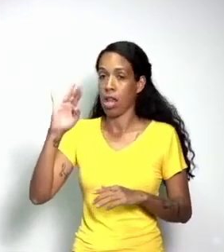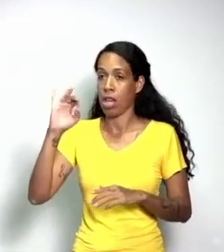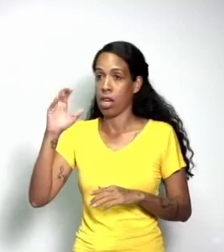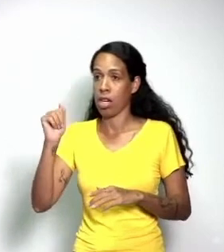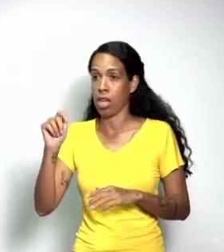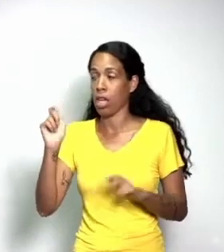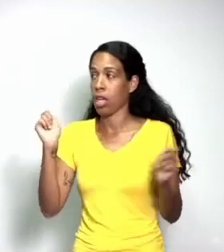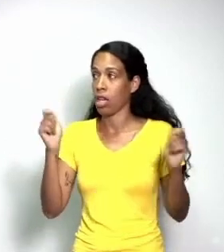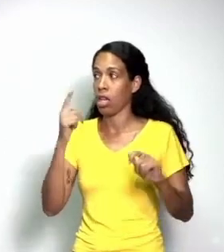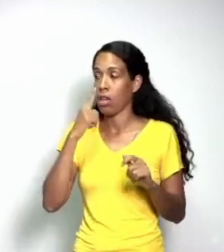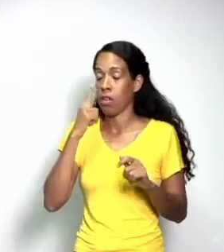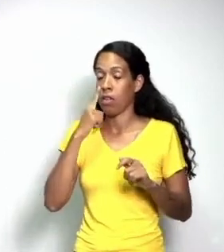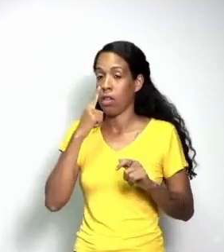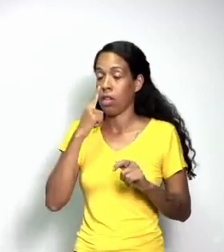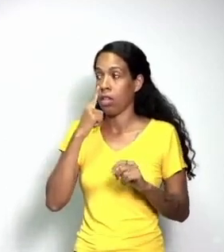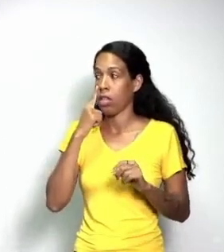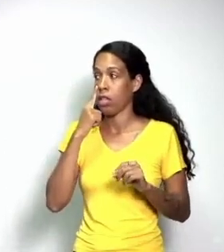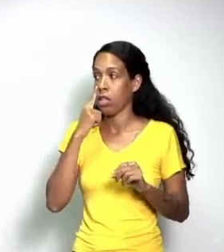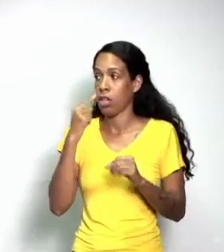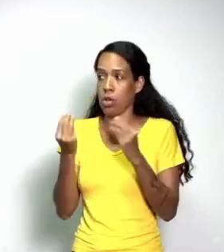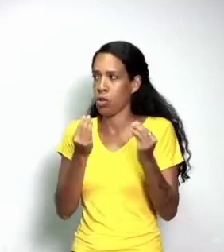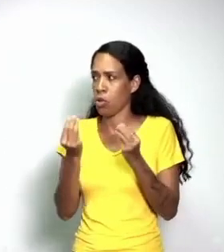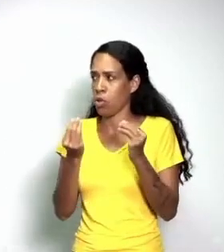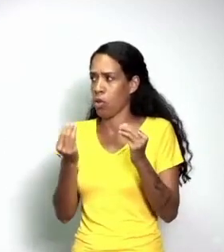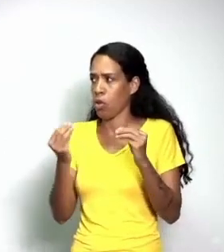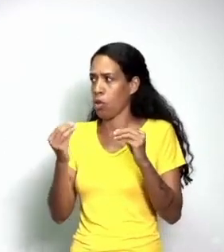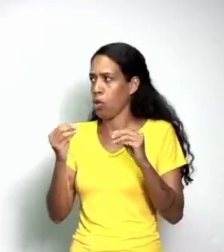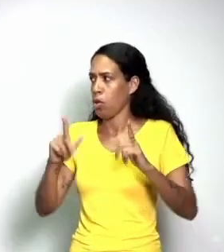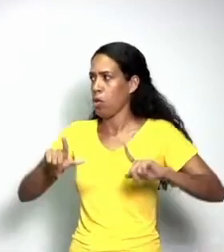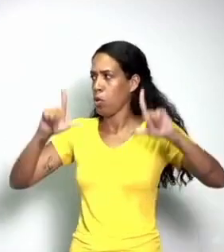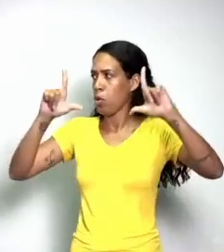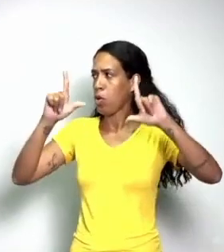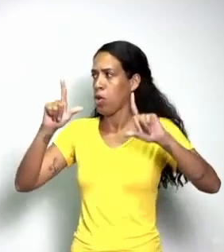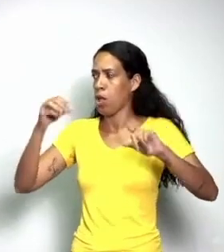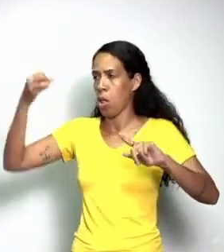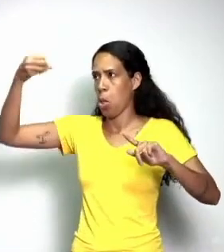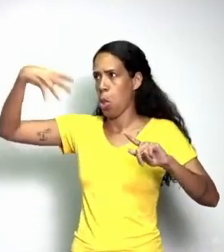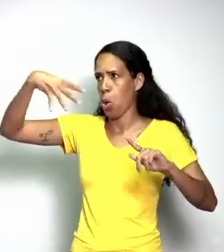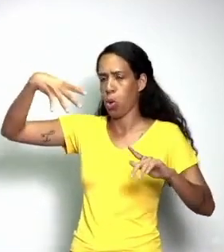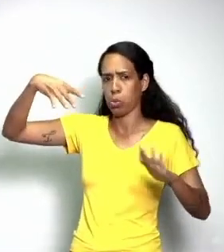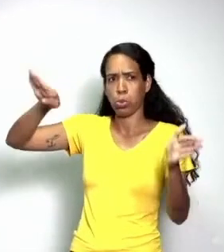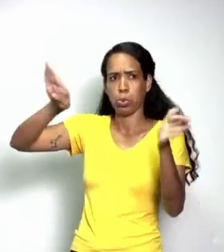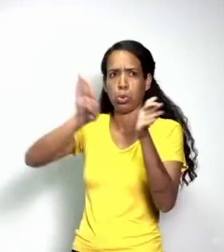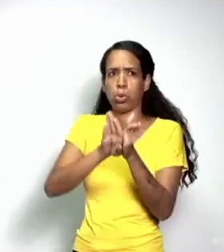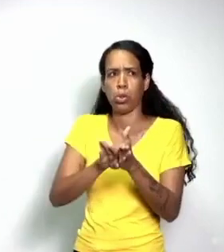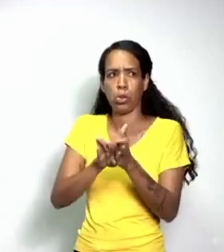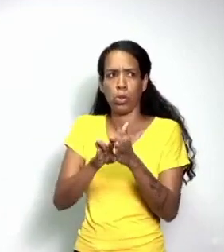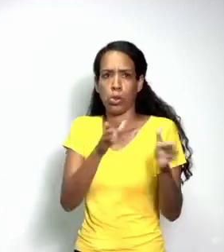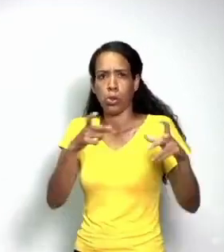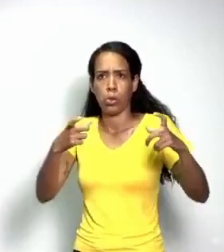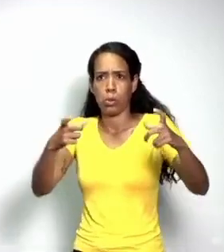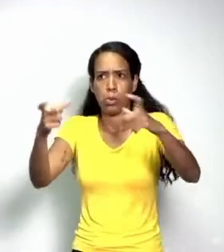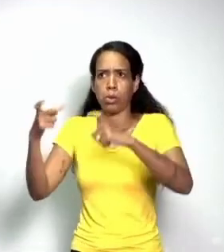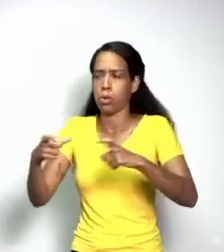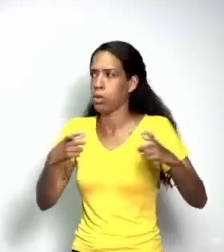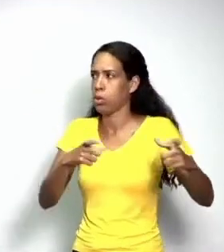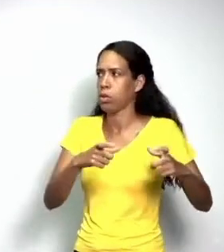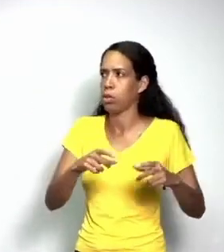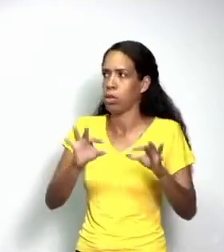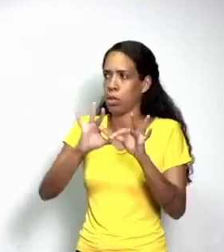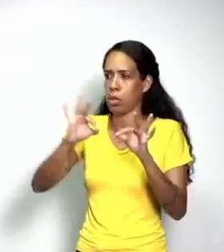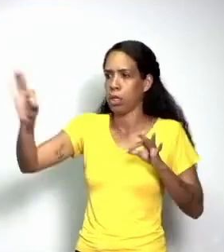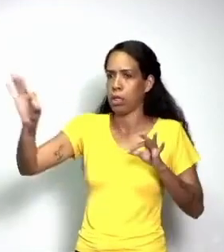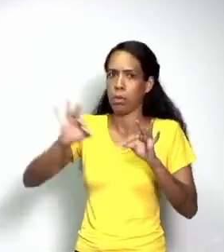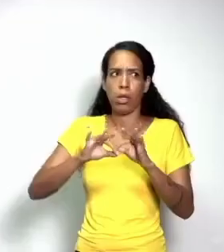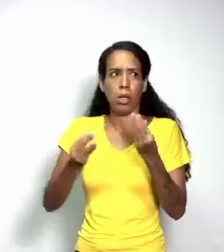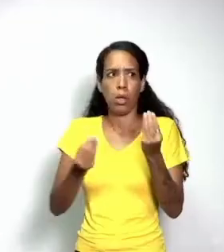vai ver como está a exposição, como está chegando a luz nos atores ou num certo ambiente. Ele mede, então,